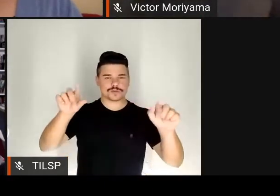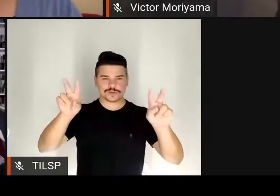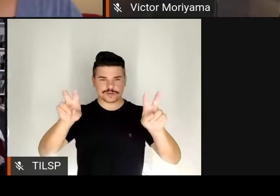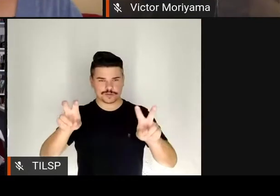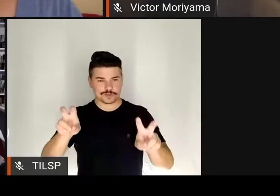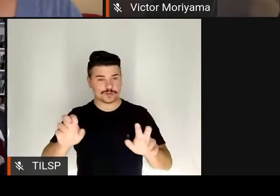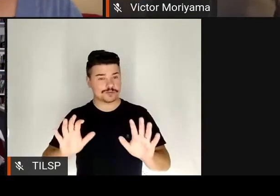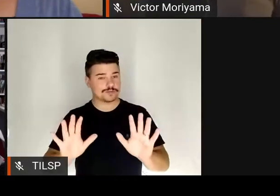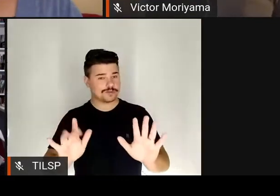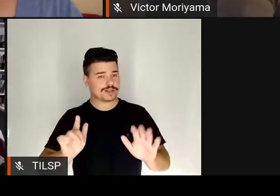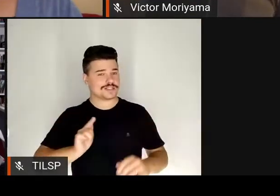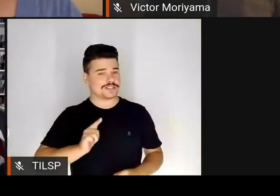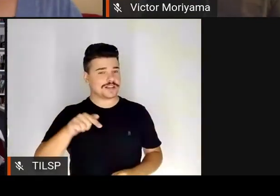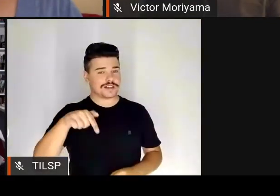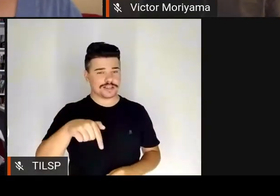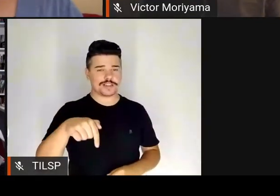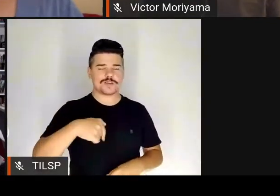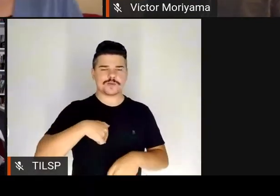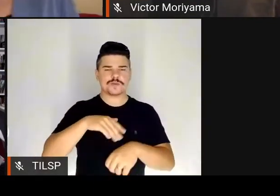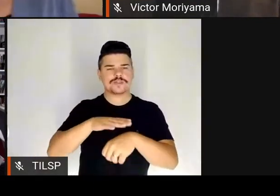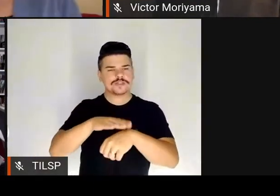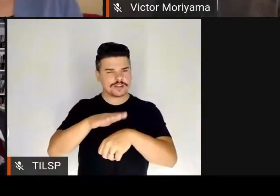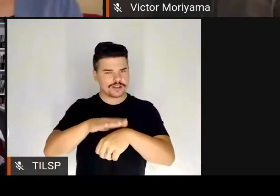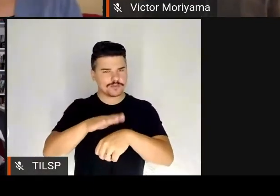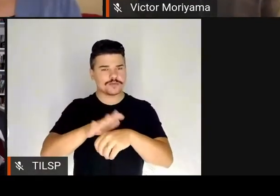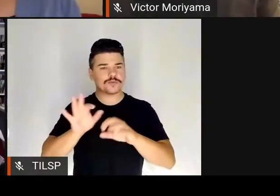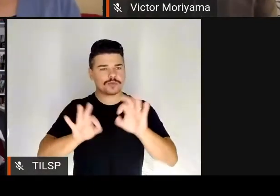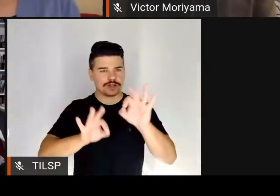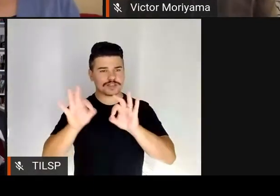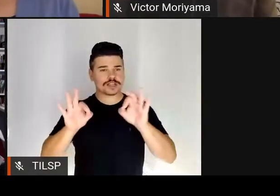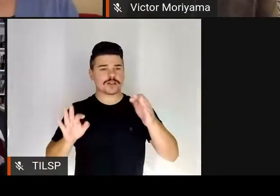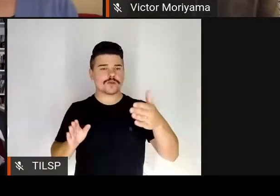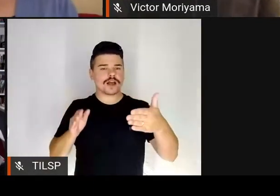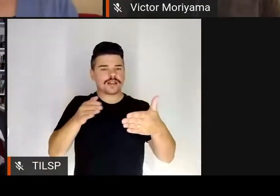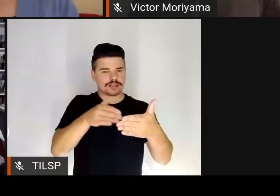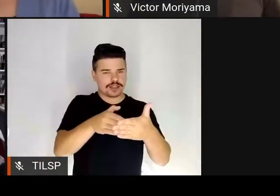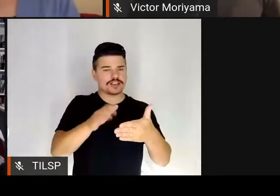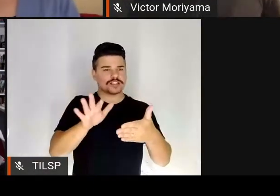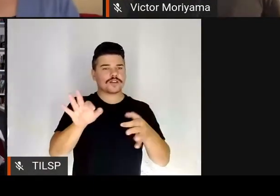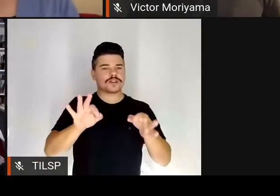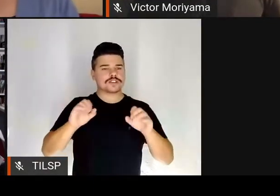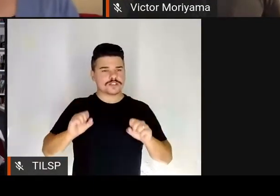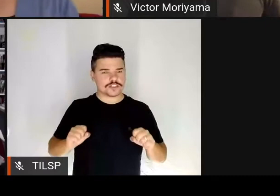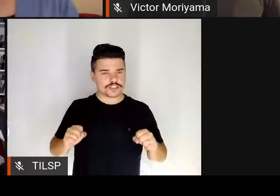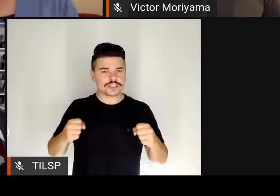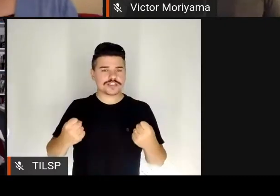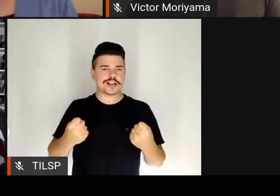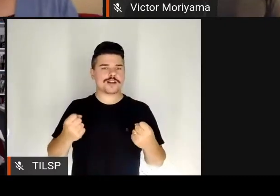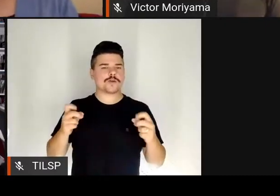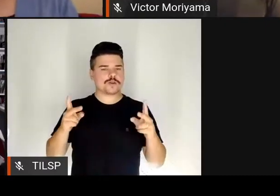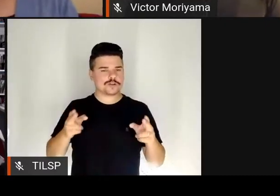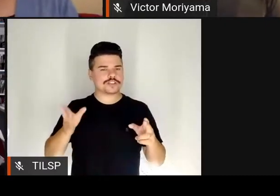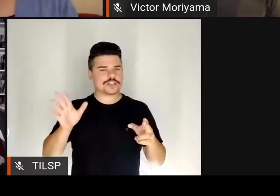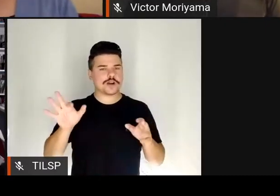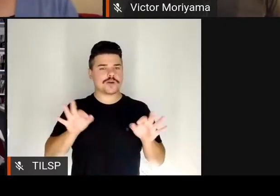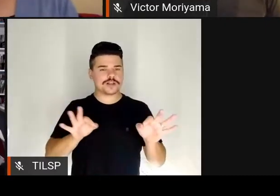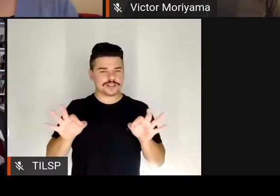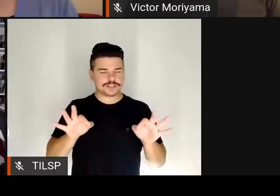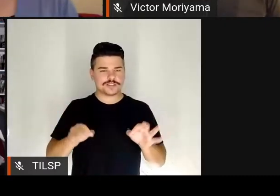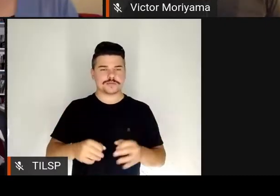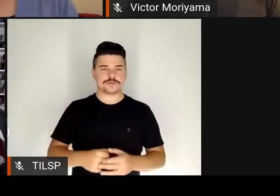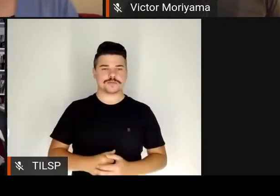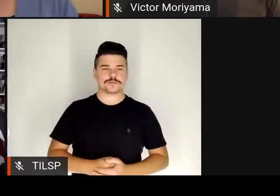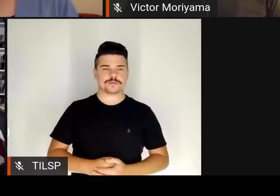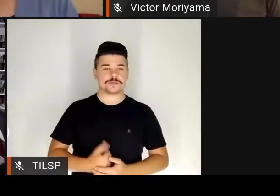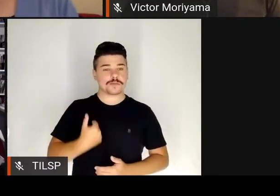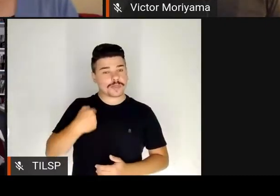temos aqui um tempo previsto, que podemos, né, quer dizer, nos dedicar, como planejamos, né, a